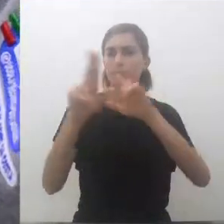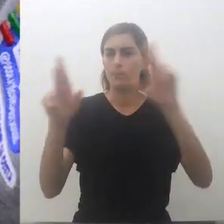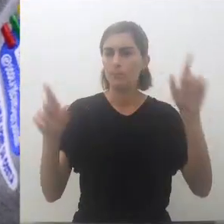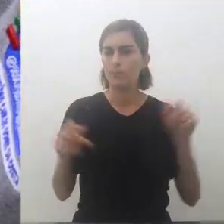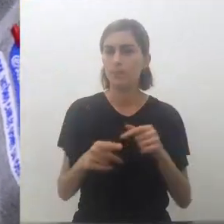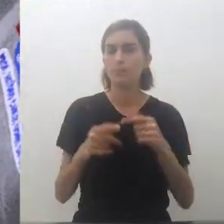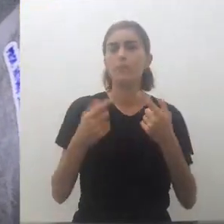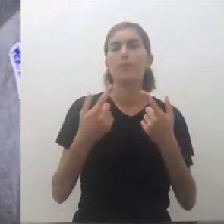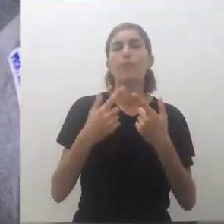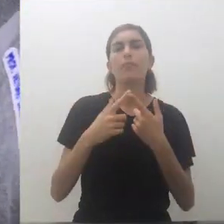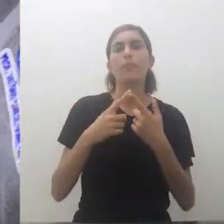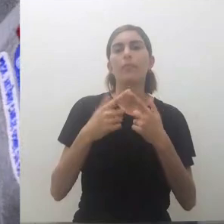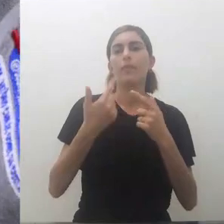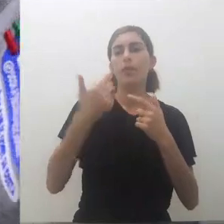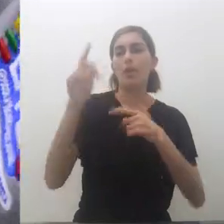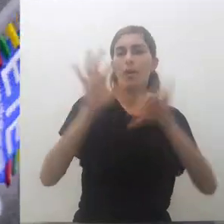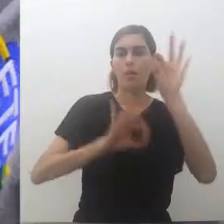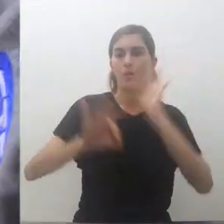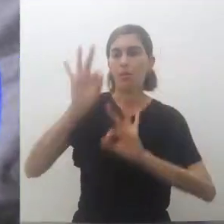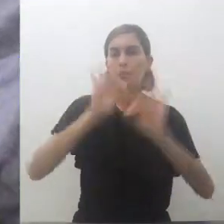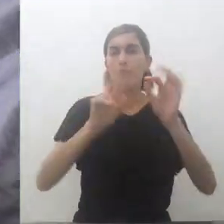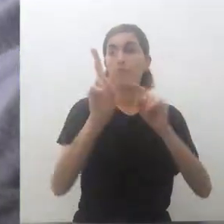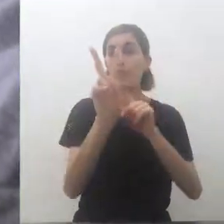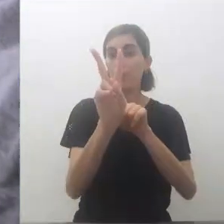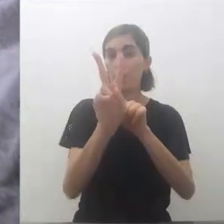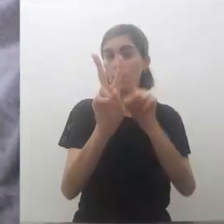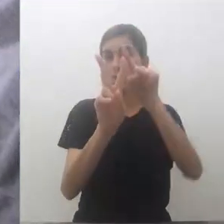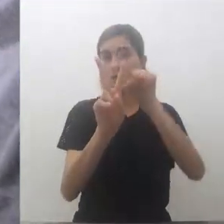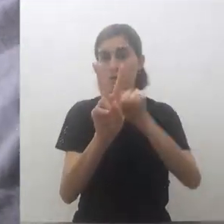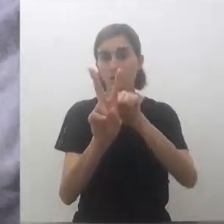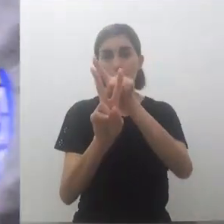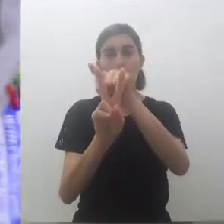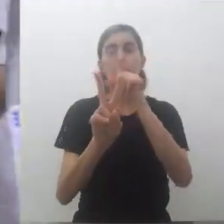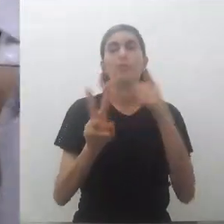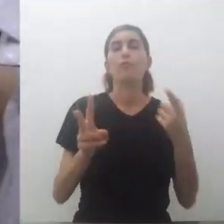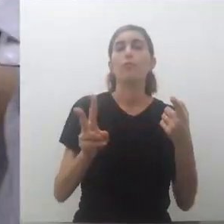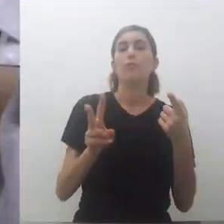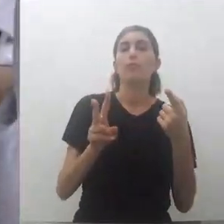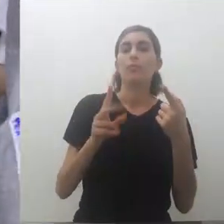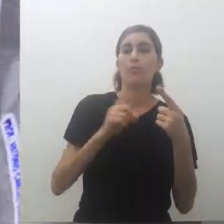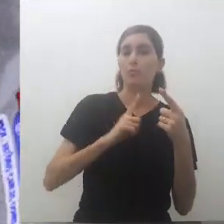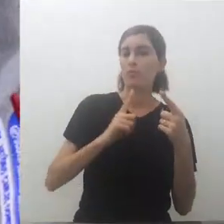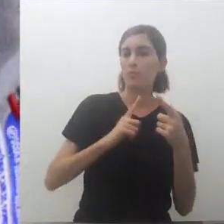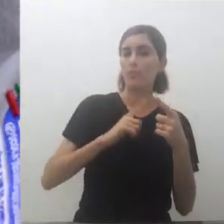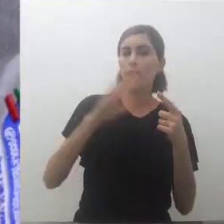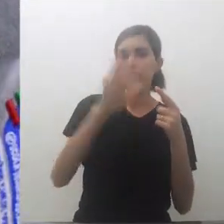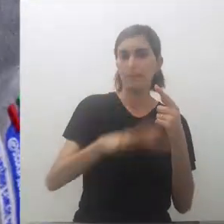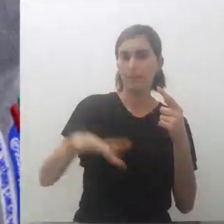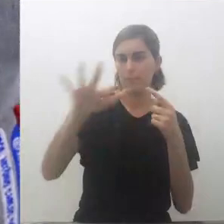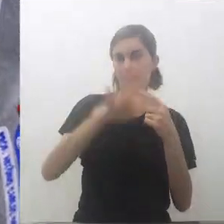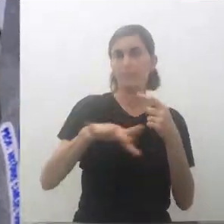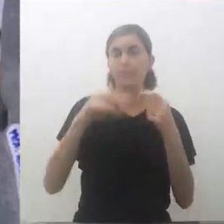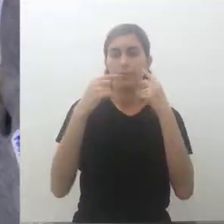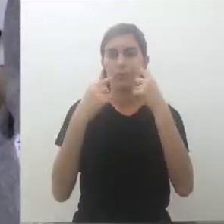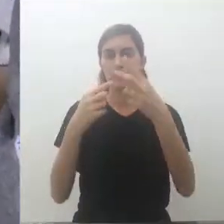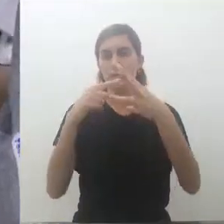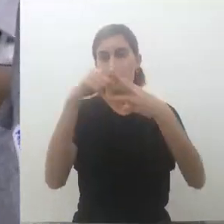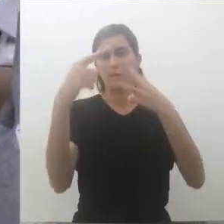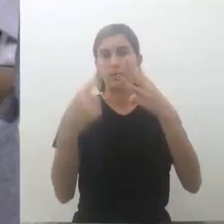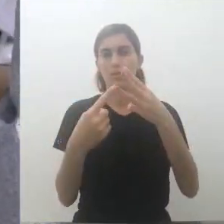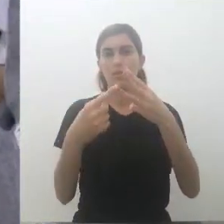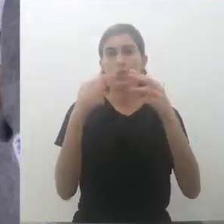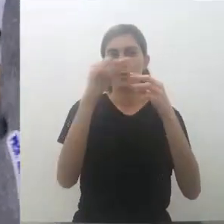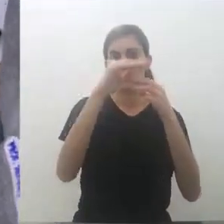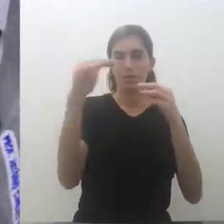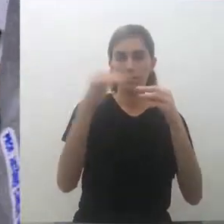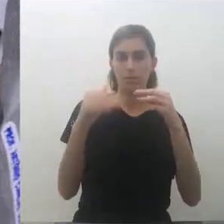elementos, arranjo em V, mas a gente tem aqui, essa área, esses 3 aqui em cima, na